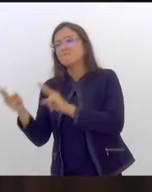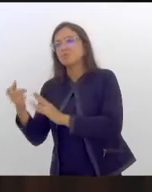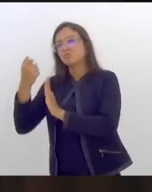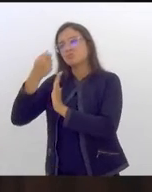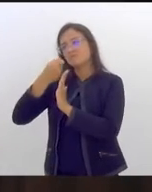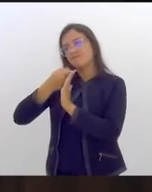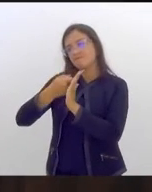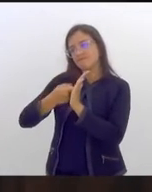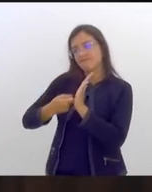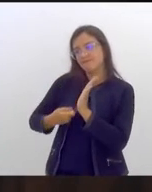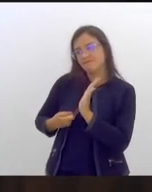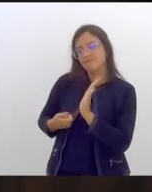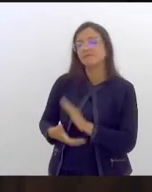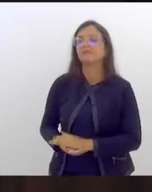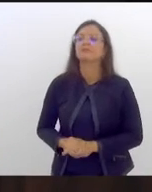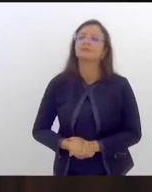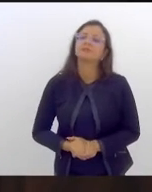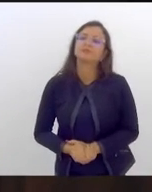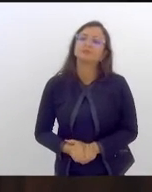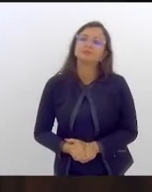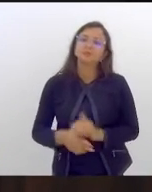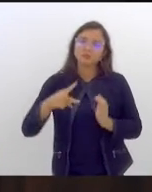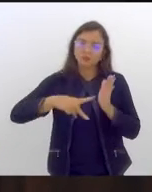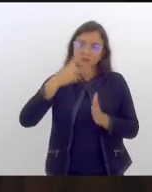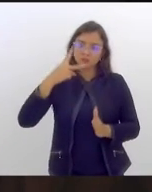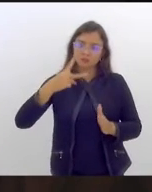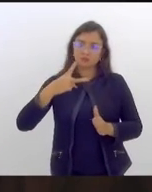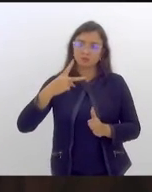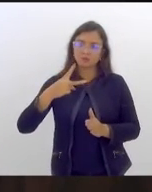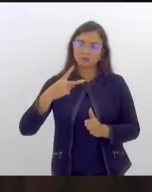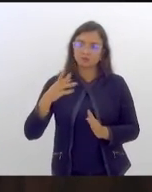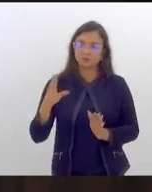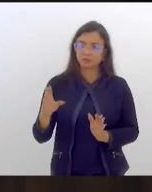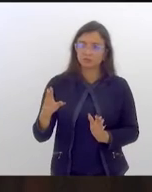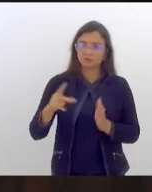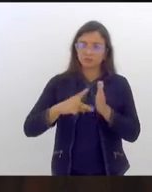redação do vencido para a segunda discussão